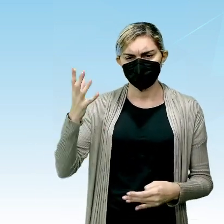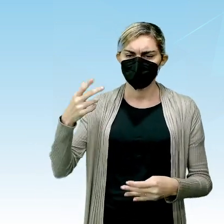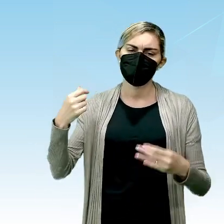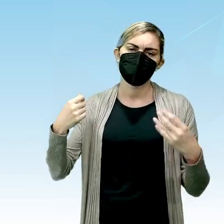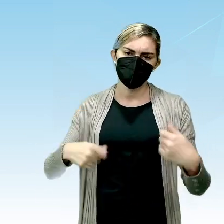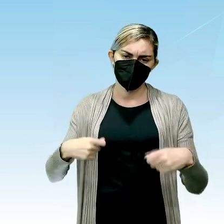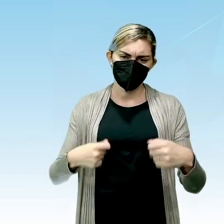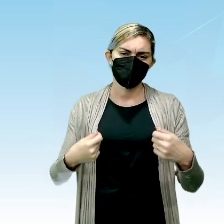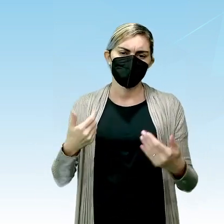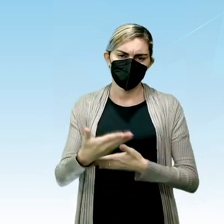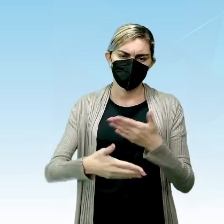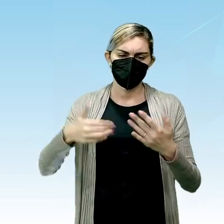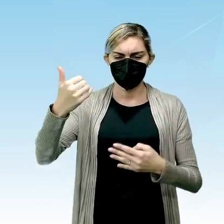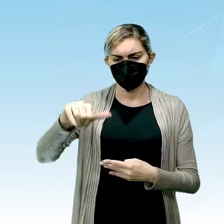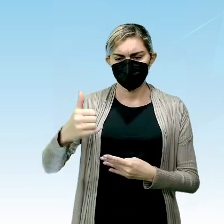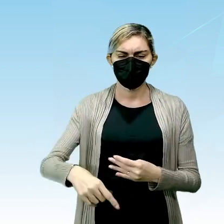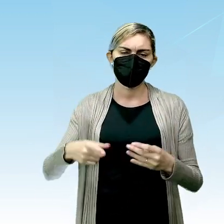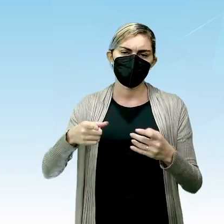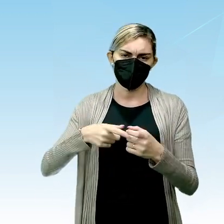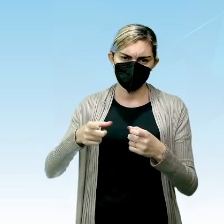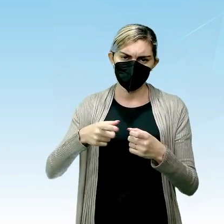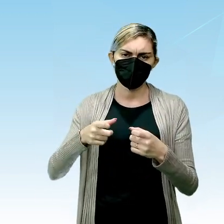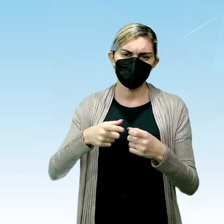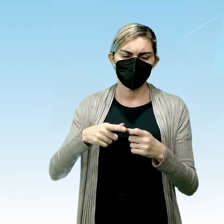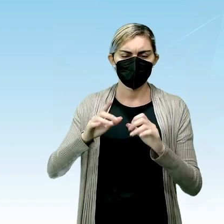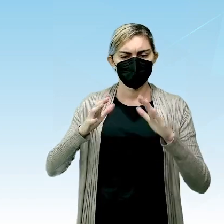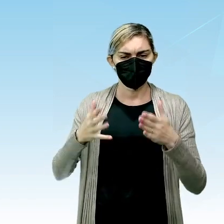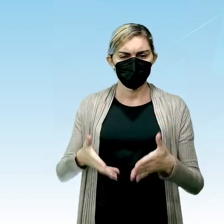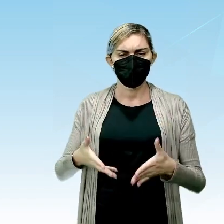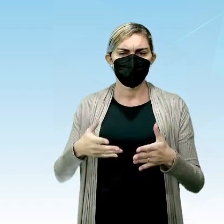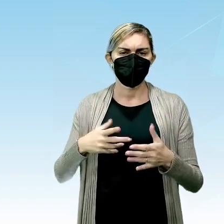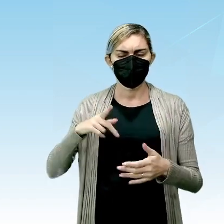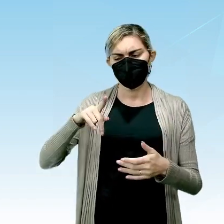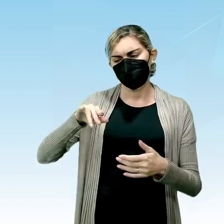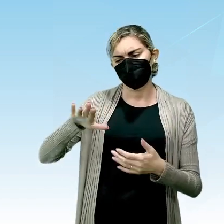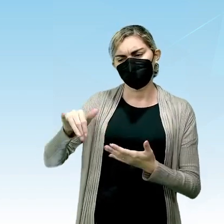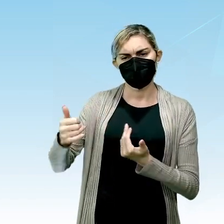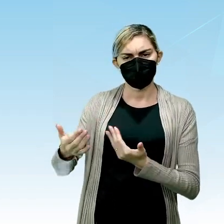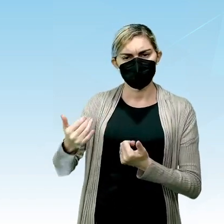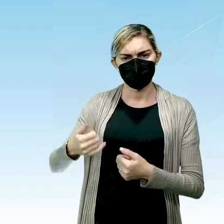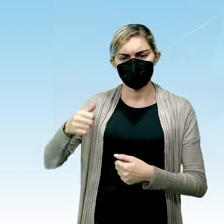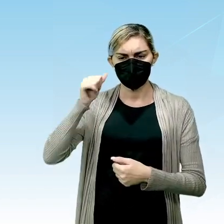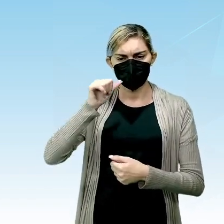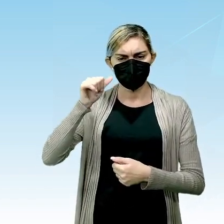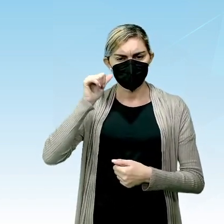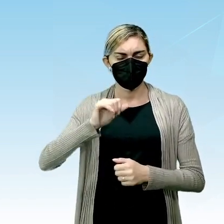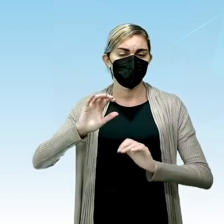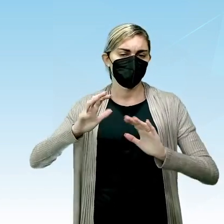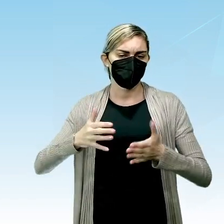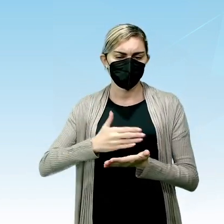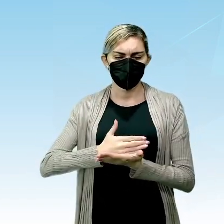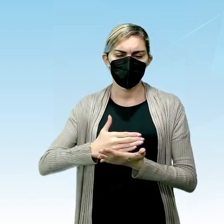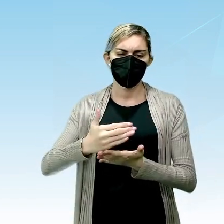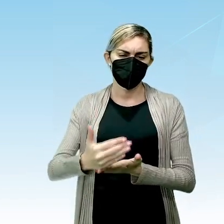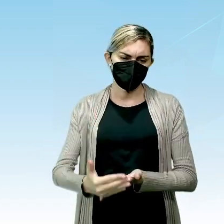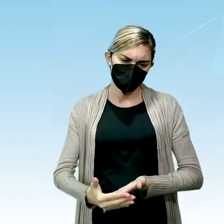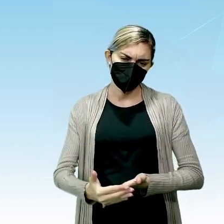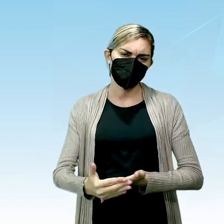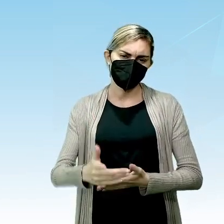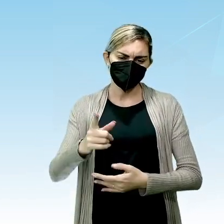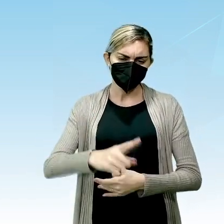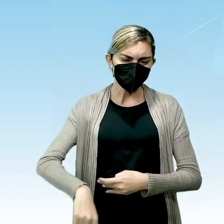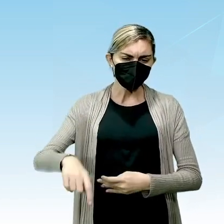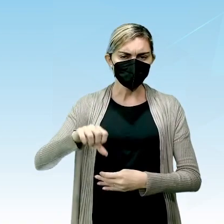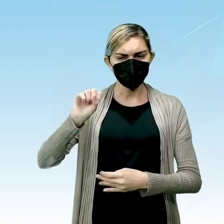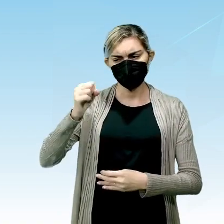uma avaliação médica. Já a puberdade feminina, ela já vai ter o início justamente entre os